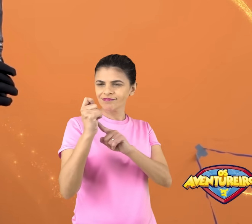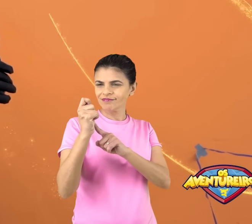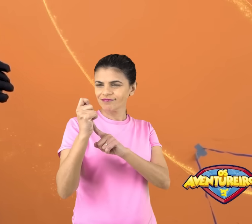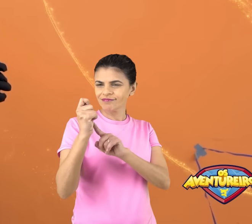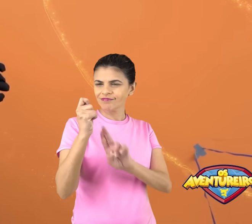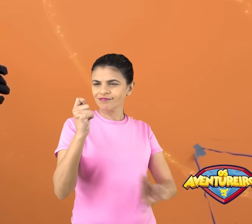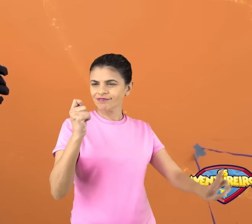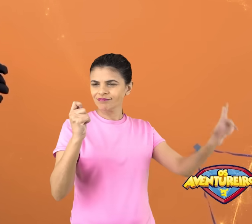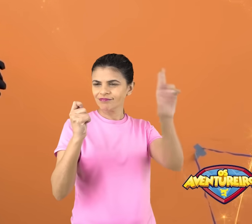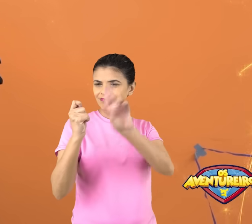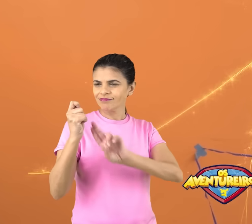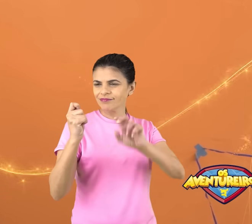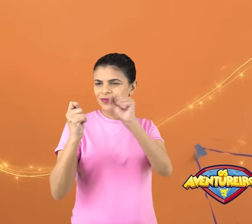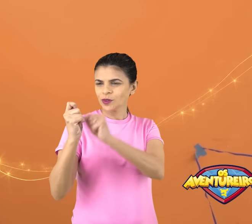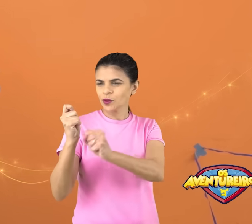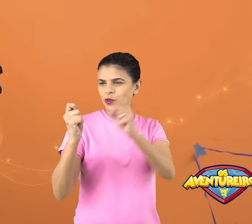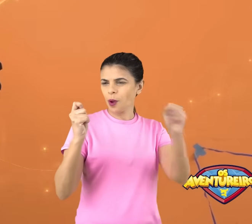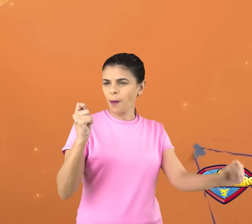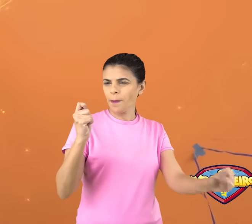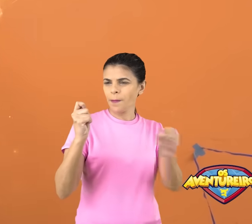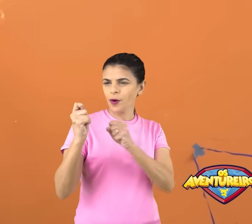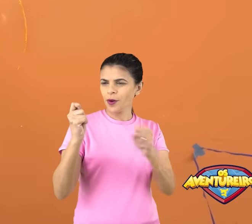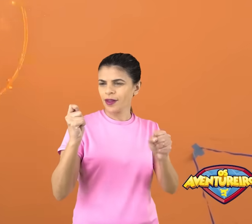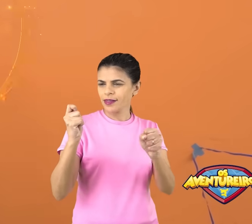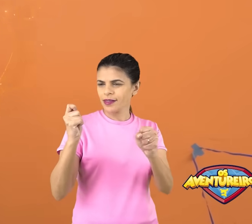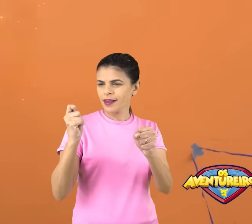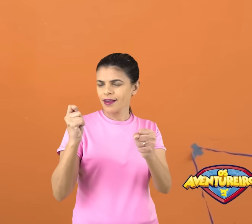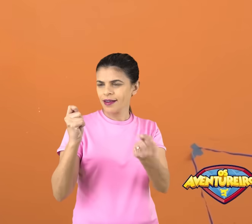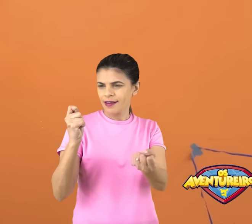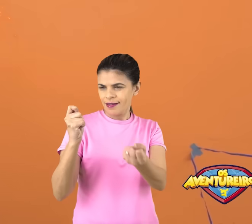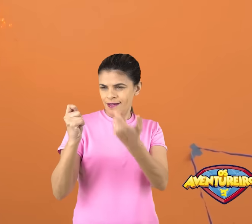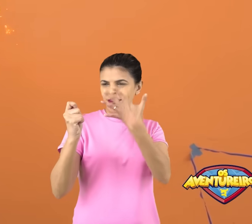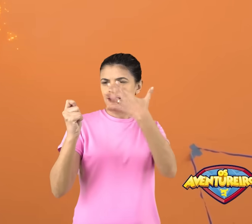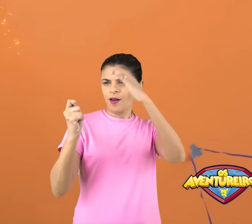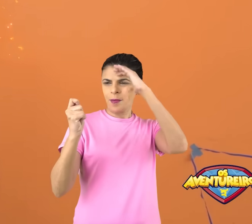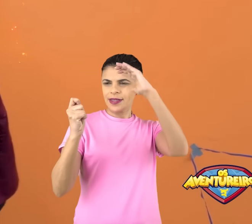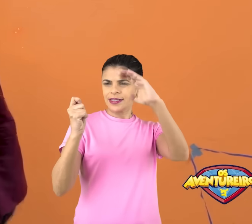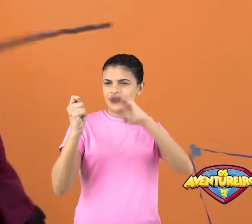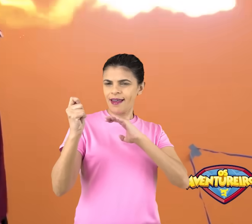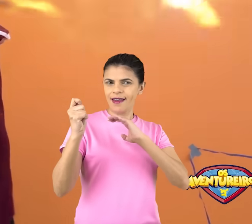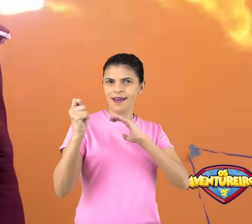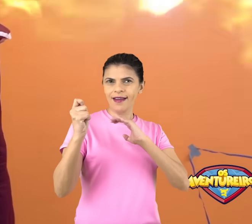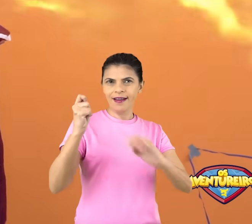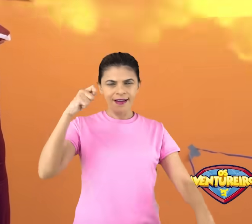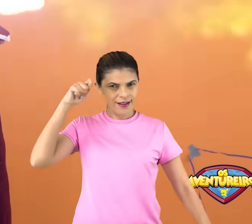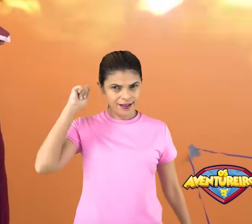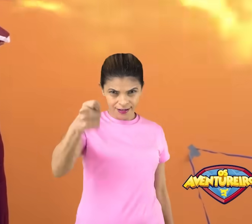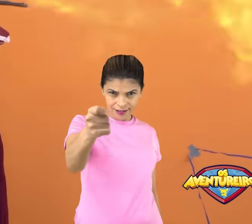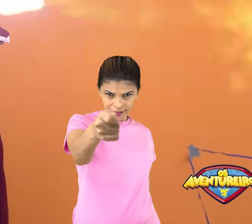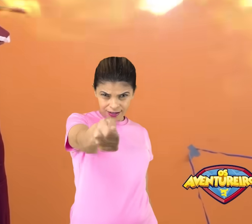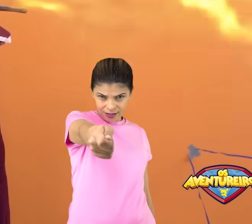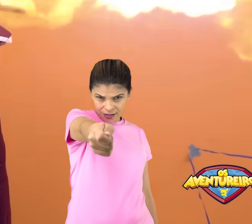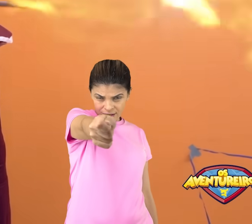Farinha mágica, use o seu poder para me obedecer!